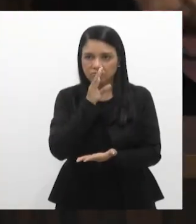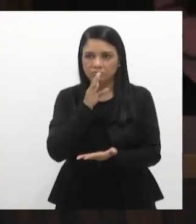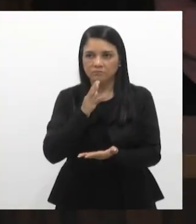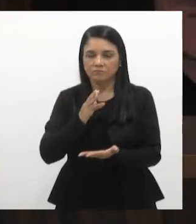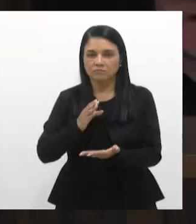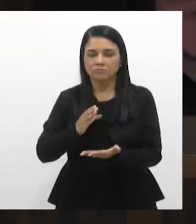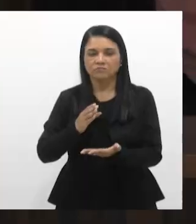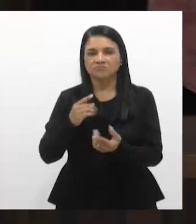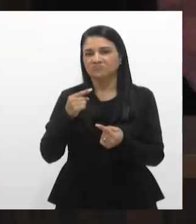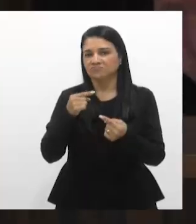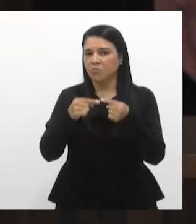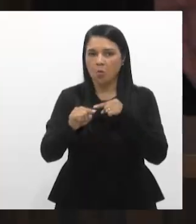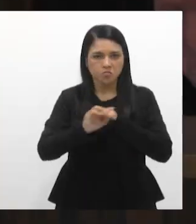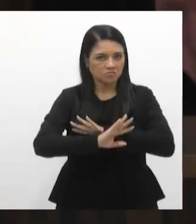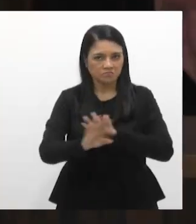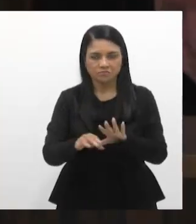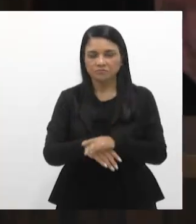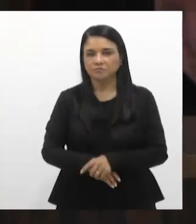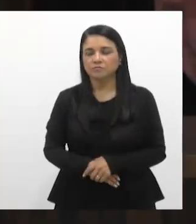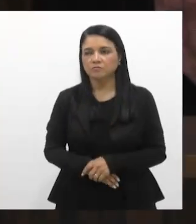estão. Rejeitado.